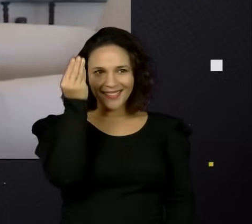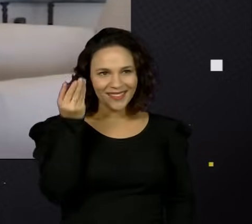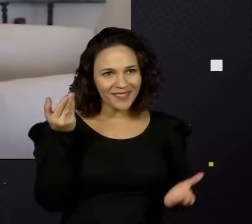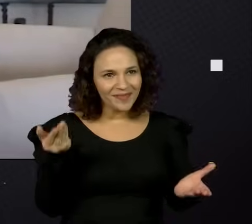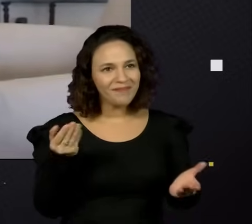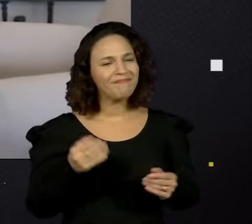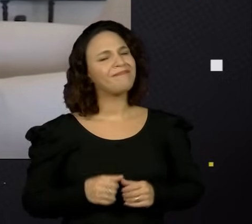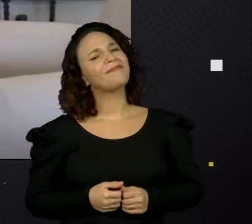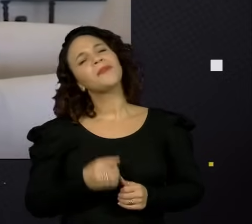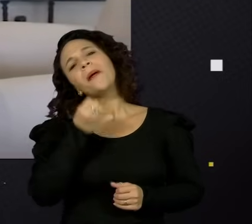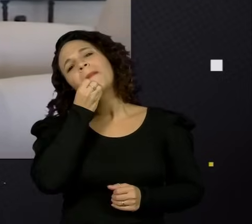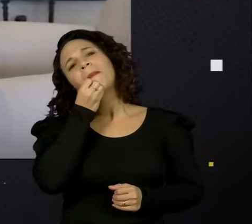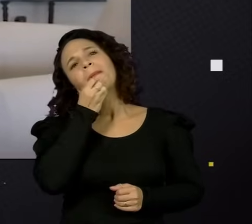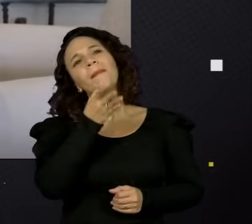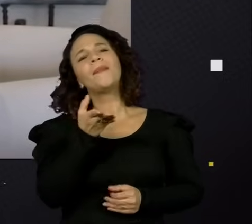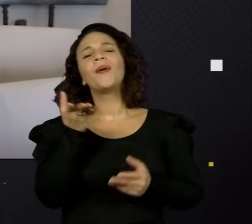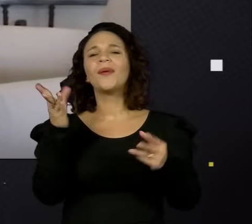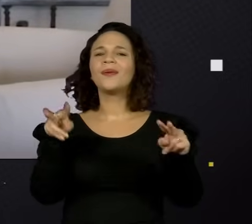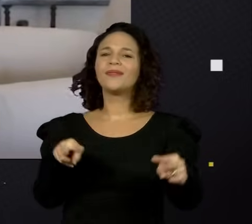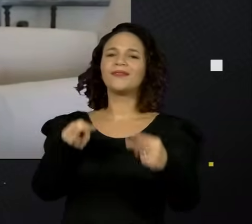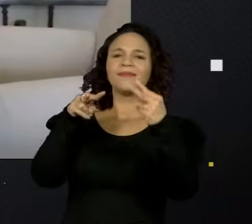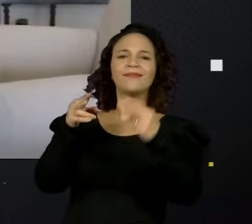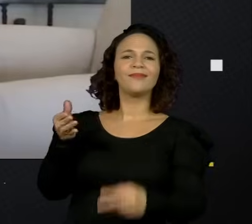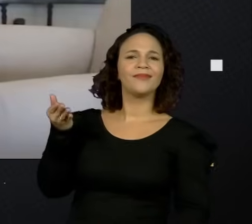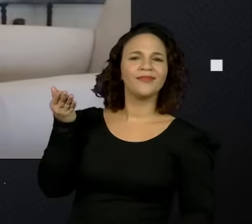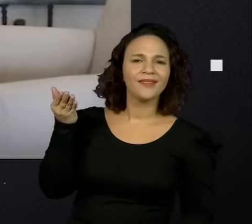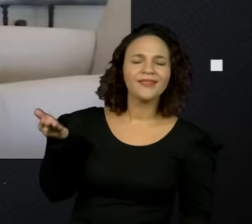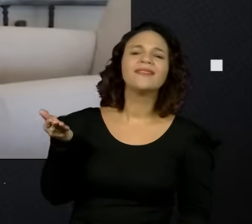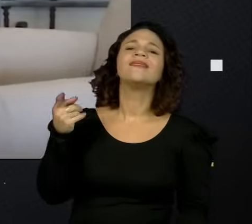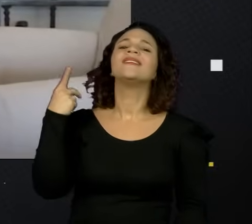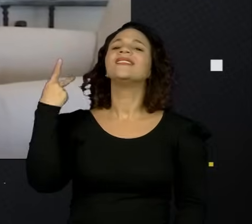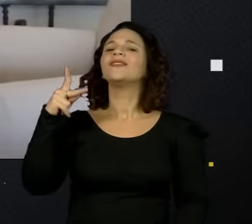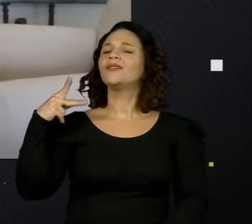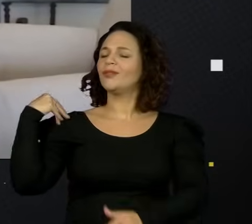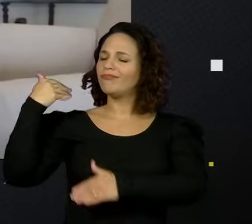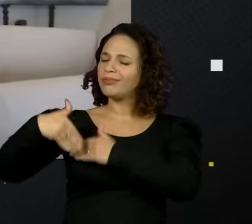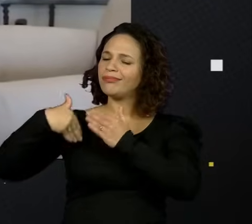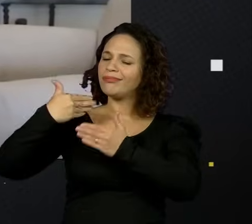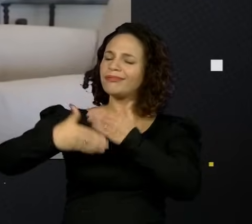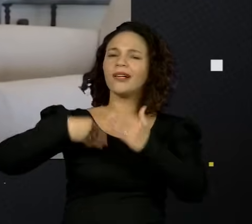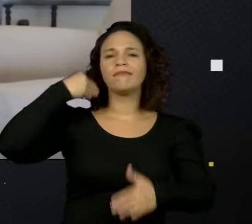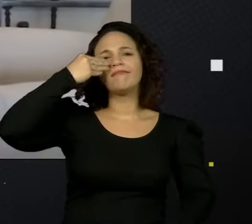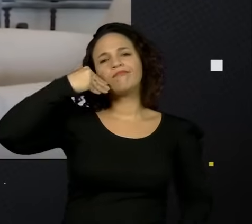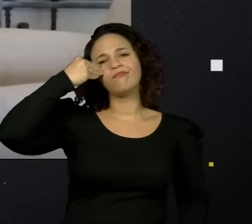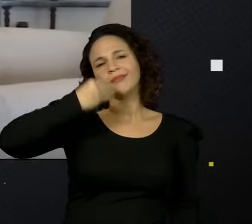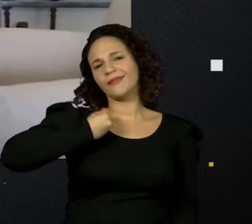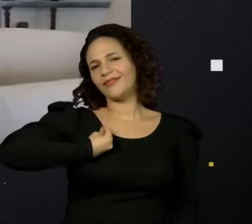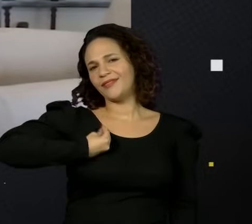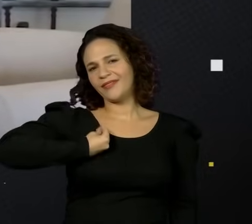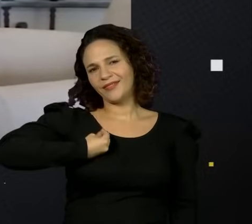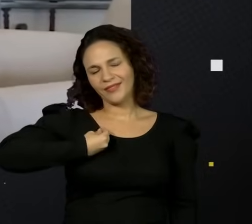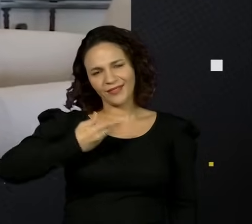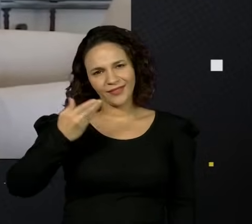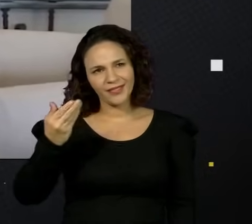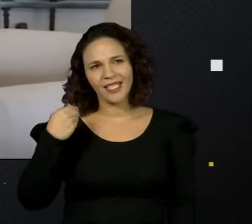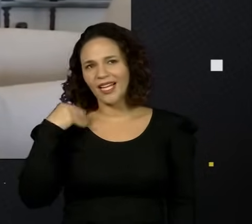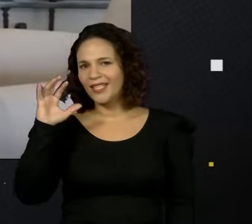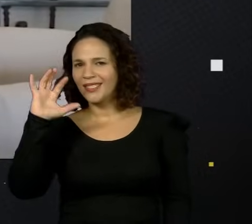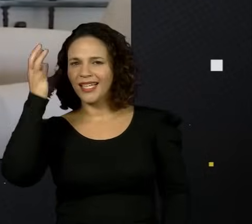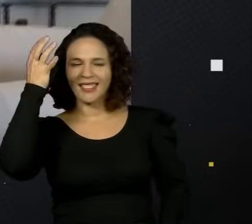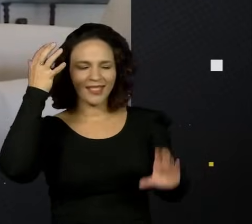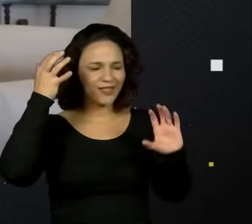bom ver você estar registrando a sua trajetória de vida tão repleta de